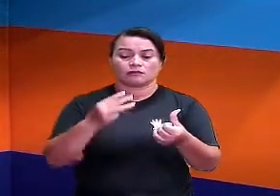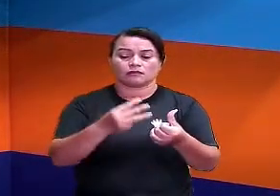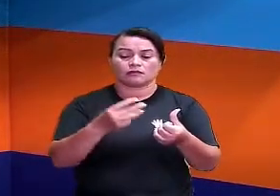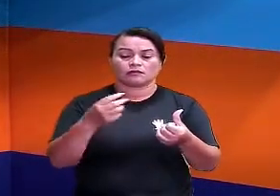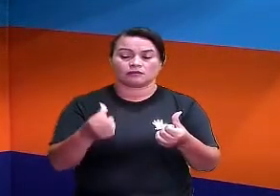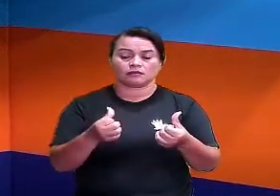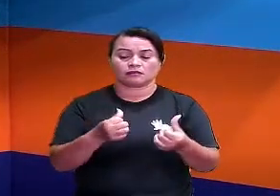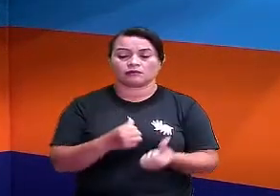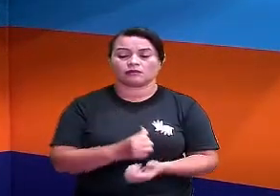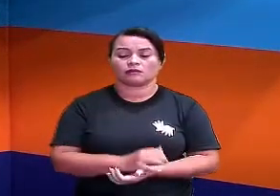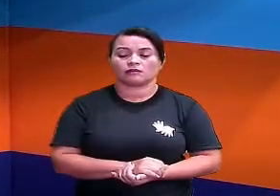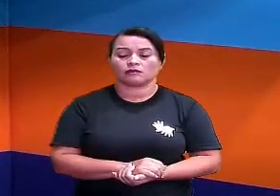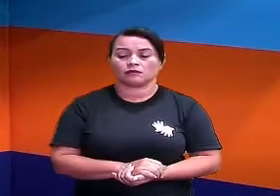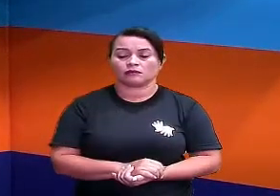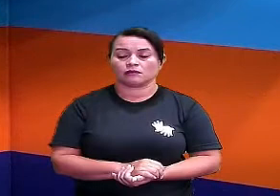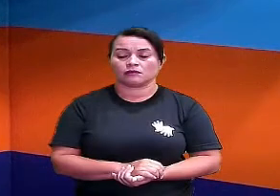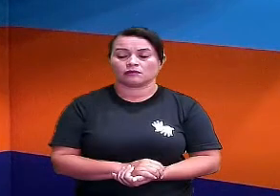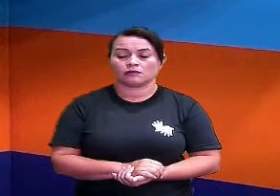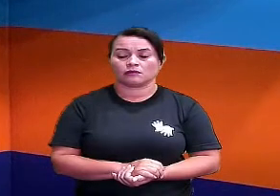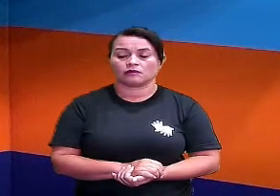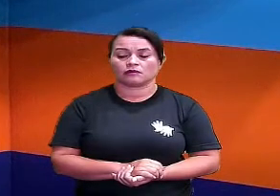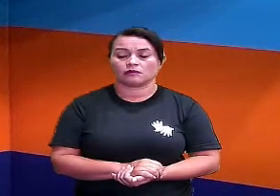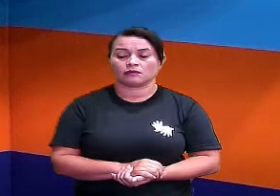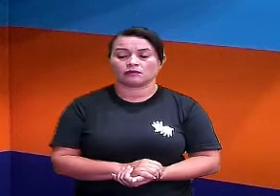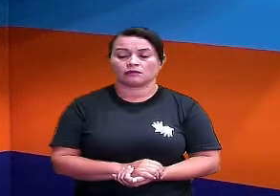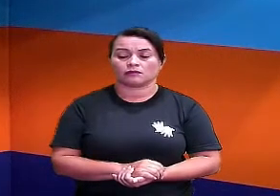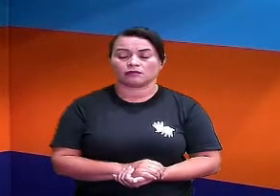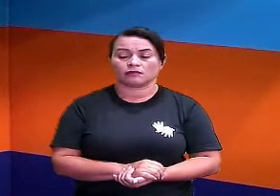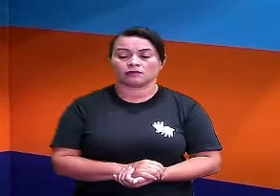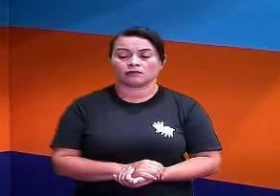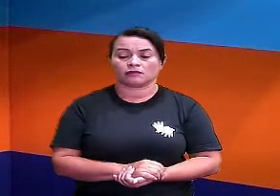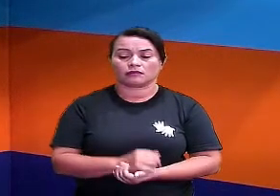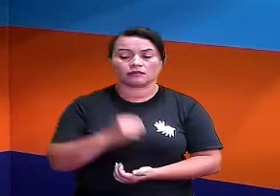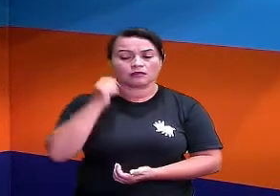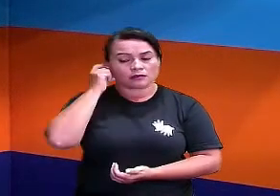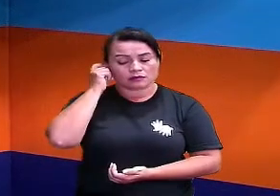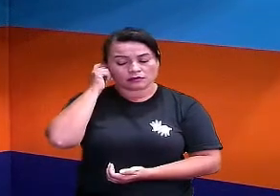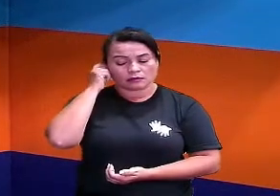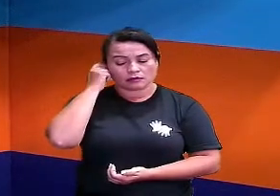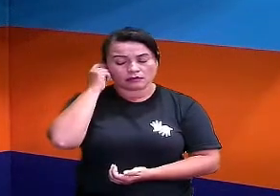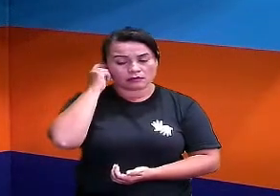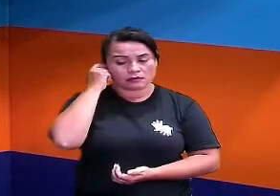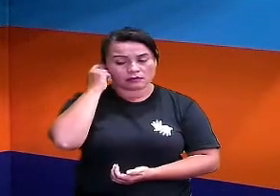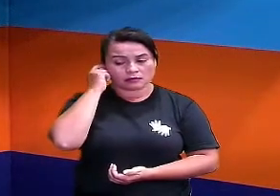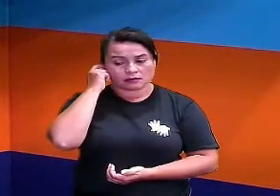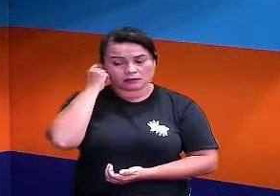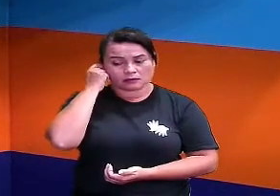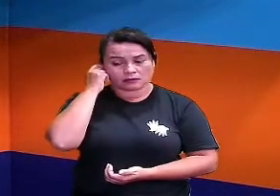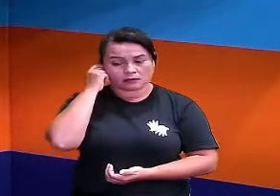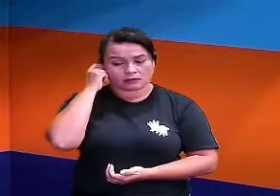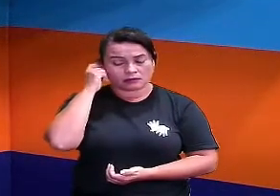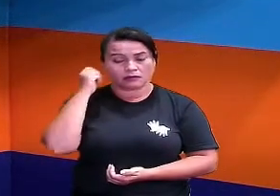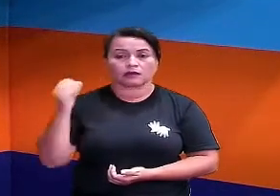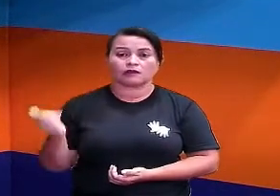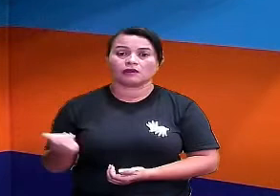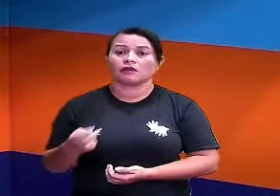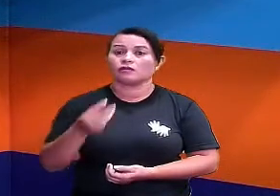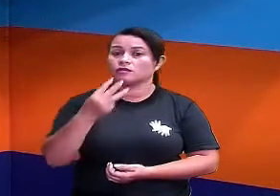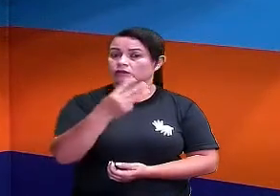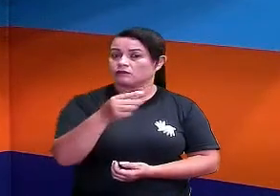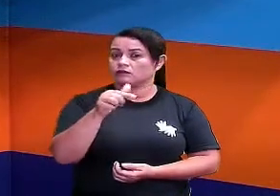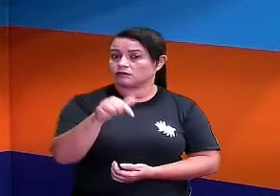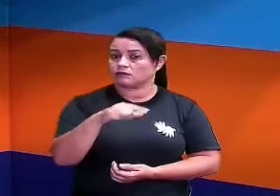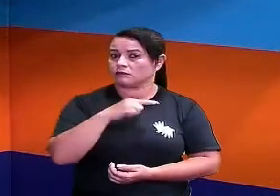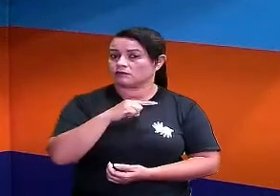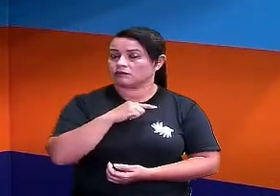36 e o 37, 1, 2, 3, 4, 5, 6, 7, 8, 9, 10, 11, 12. Vejam